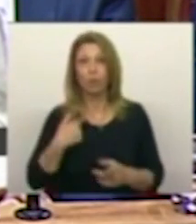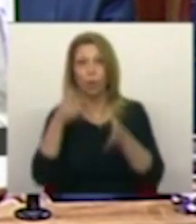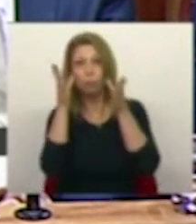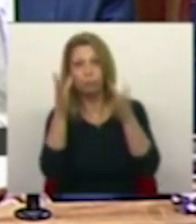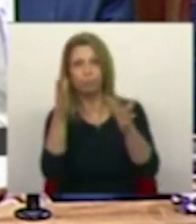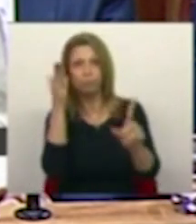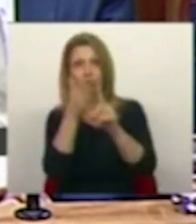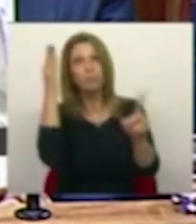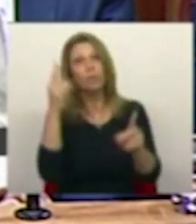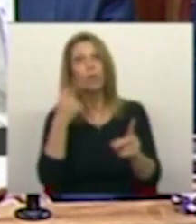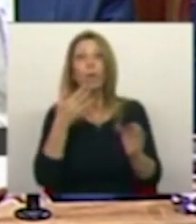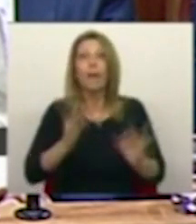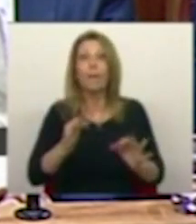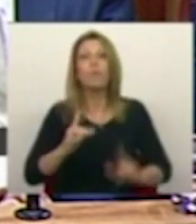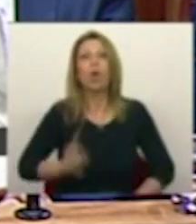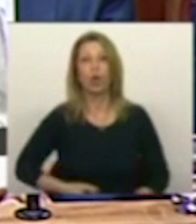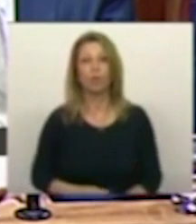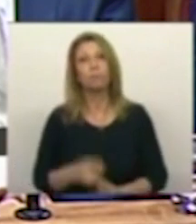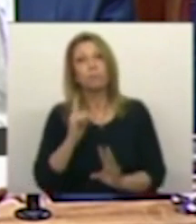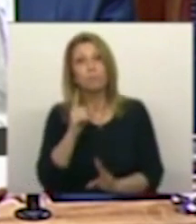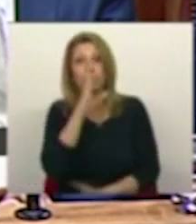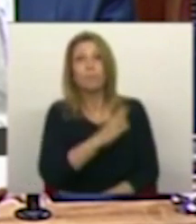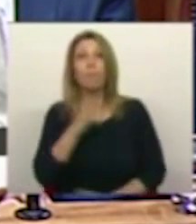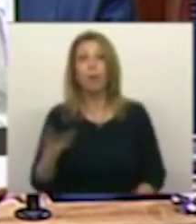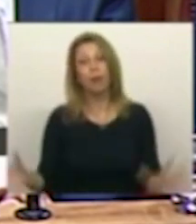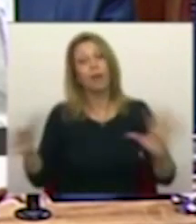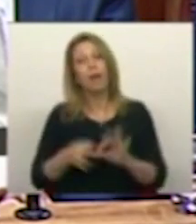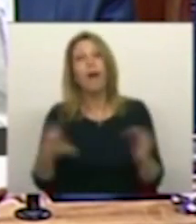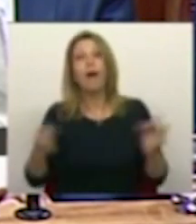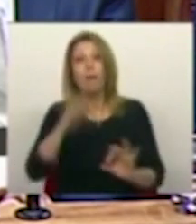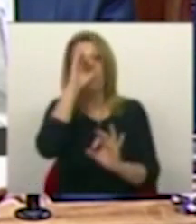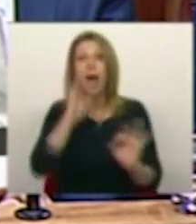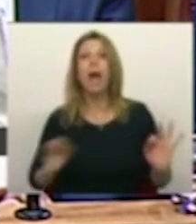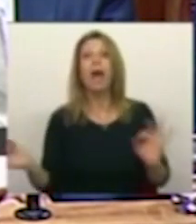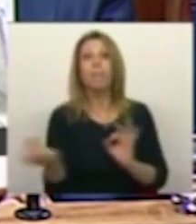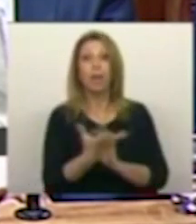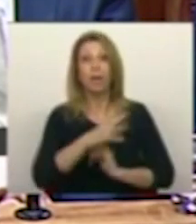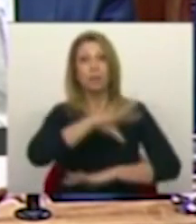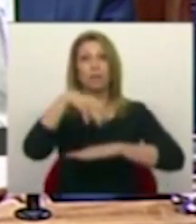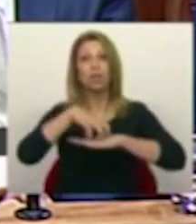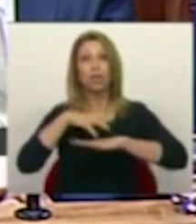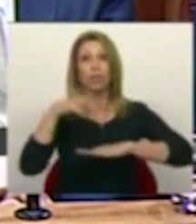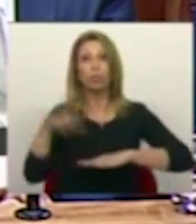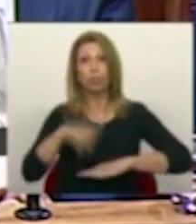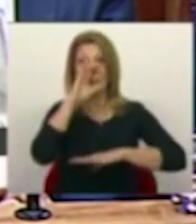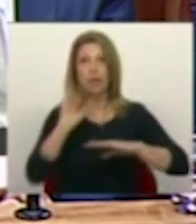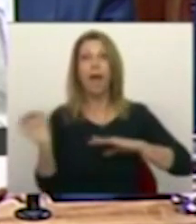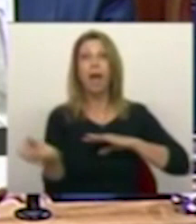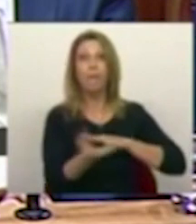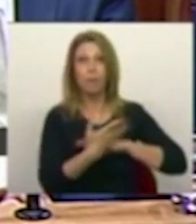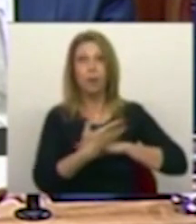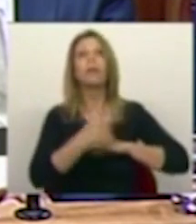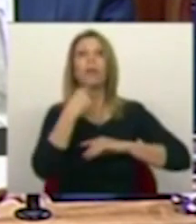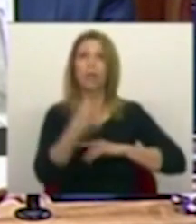necessário. Executar, sendo uma solução que, do ponto de vista ambiental, a Agência de Portuguesa do Ambiente